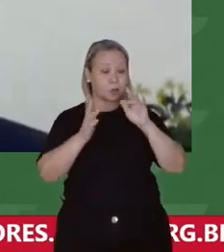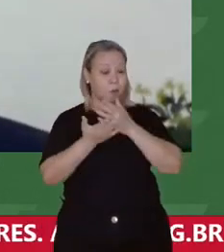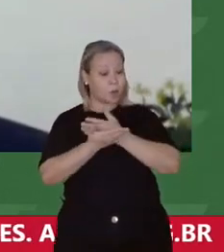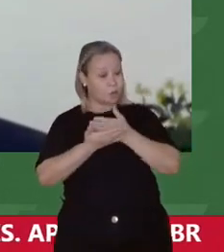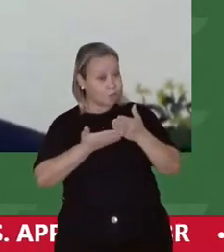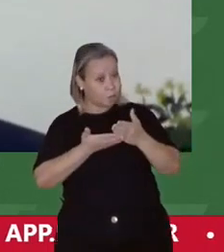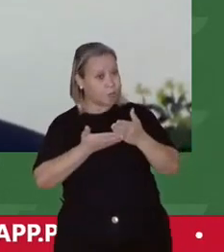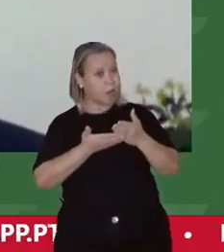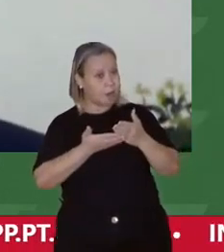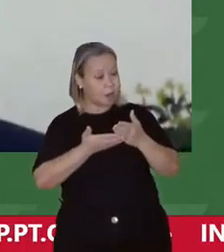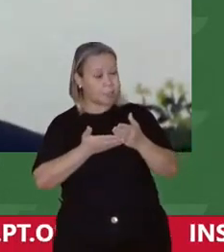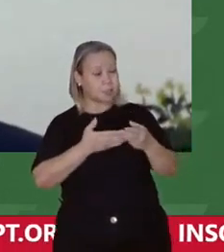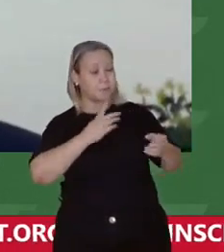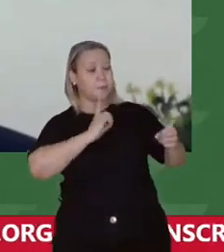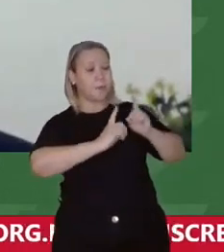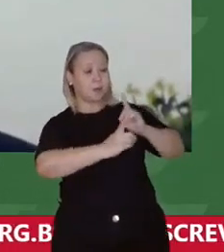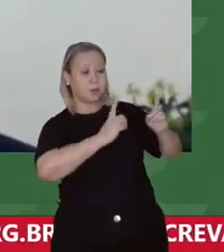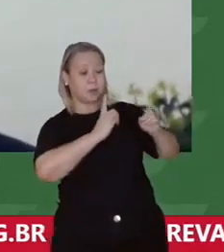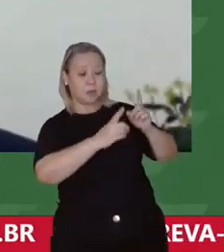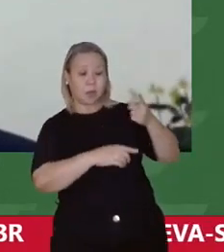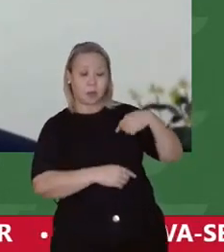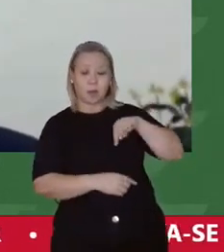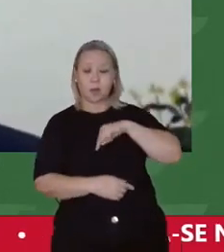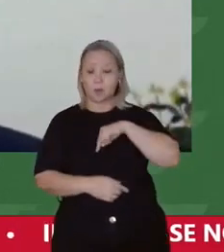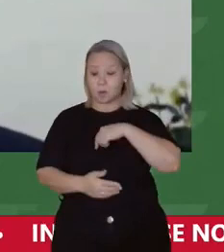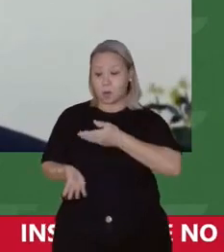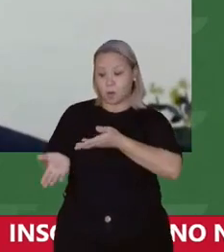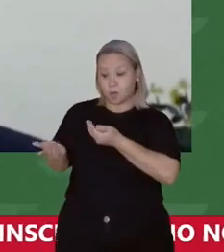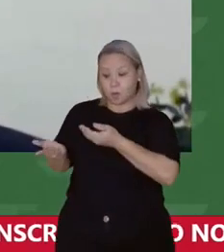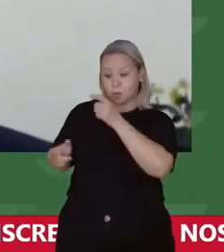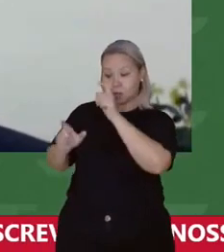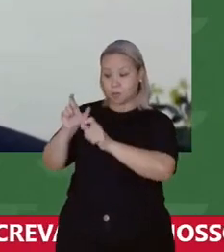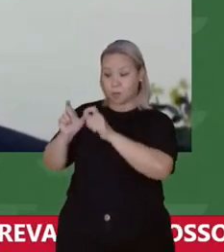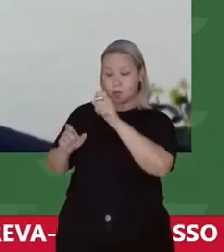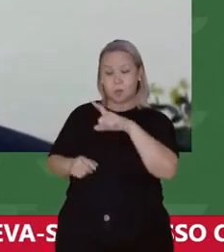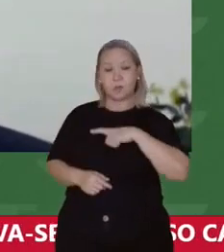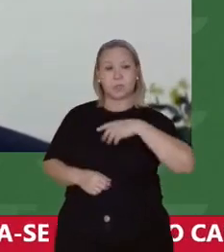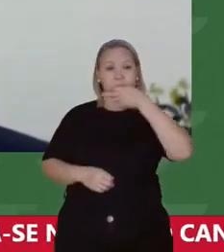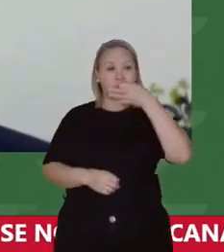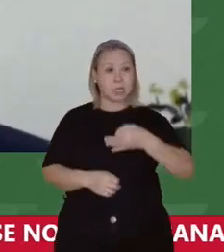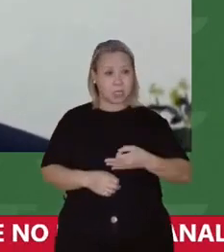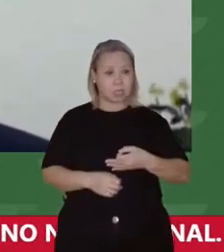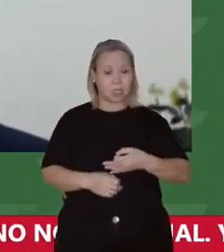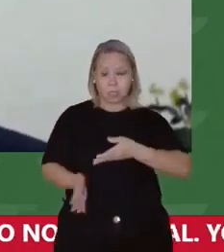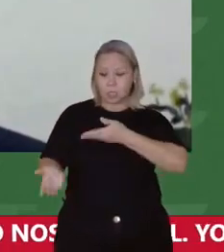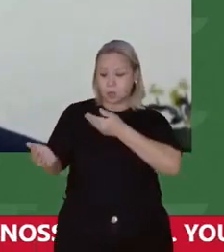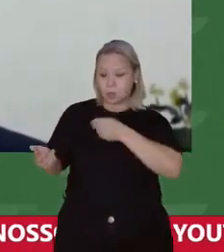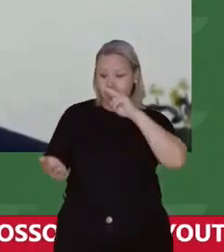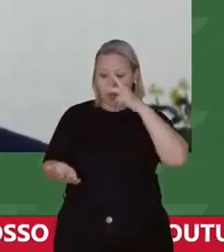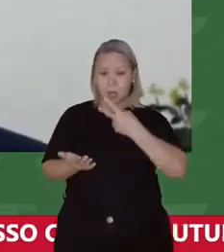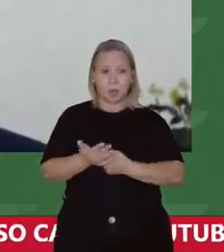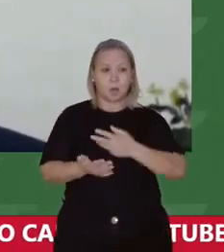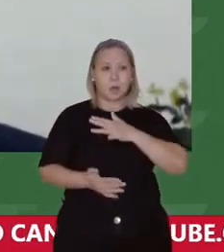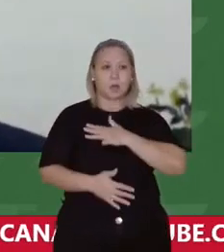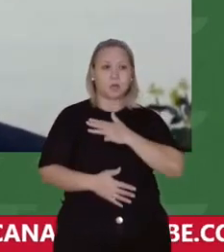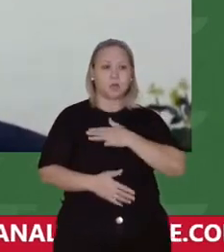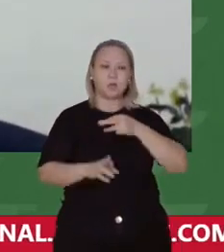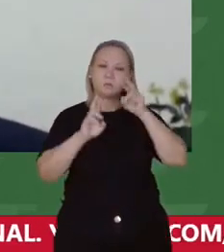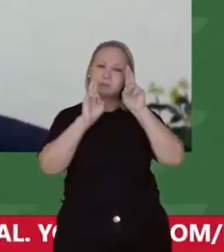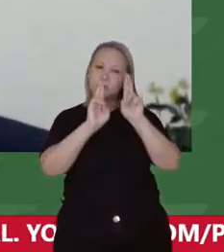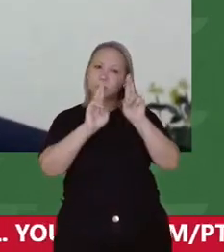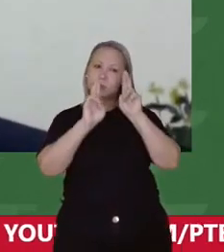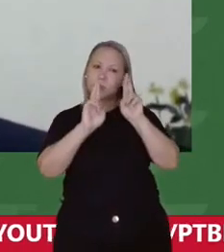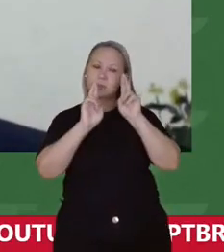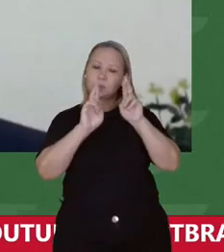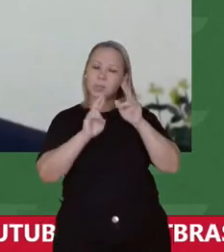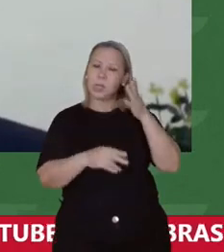necessariamente também pelo diálogo com a nossa juventude. Eu tenho certeza que a juventude reconhece no presidente Lula essa grande esperança, tendo